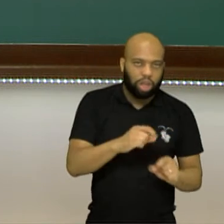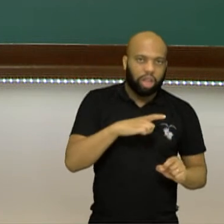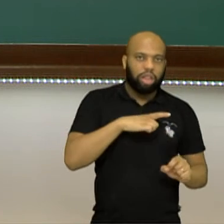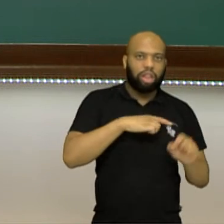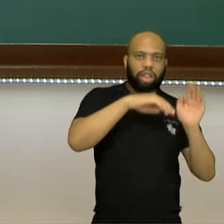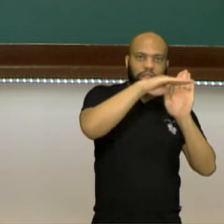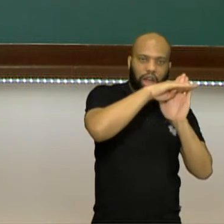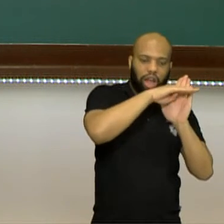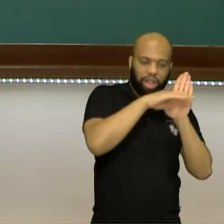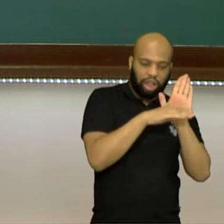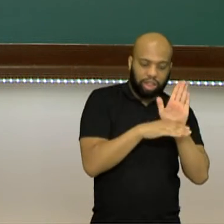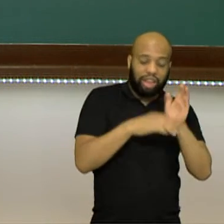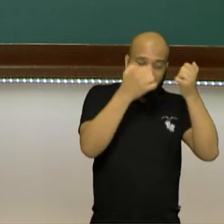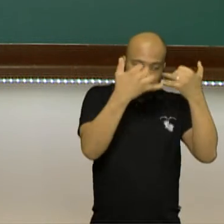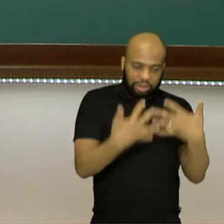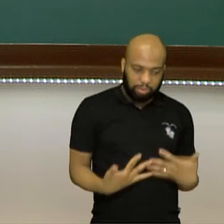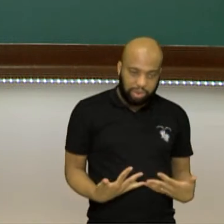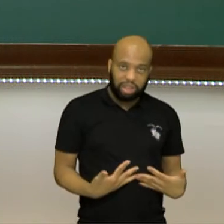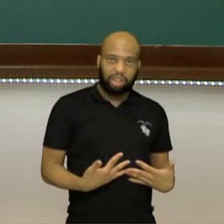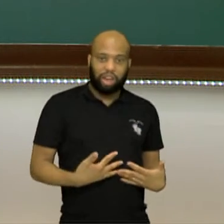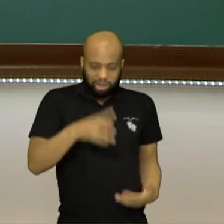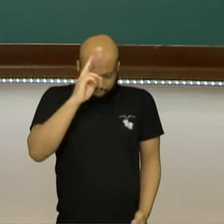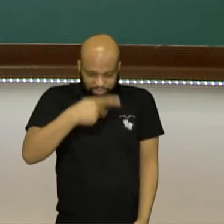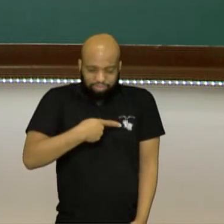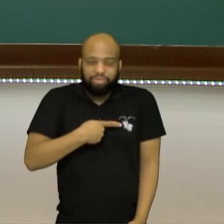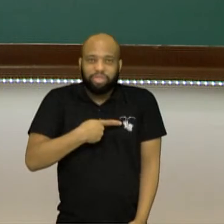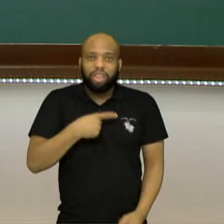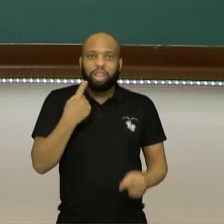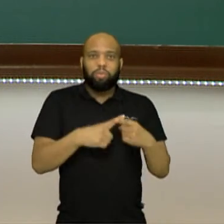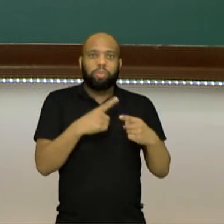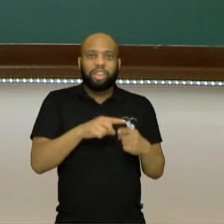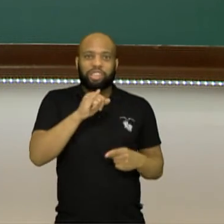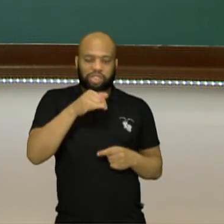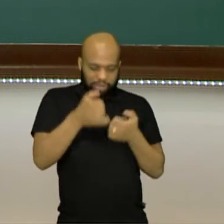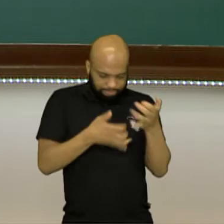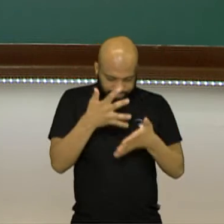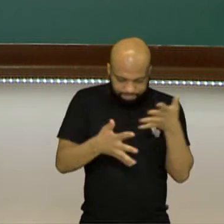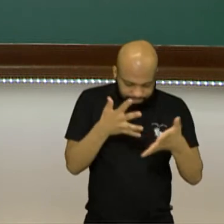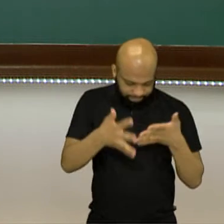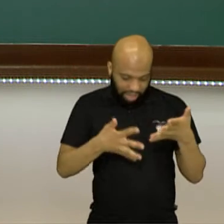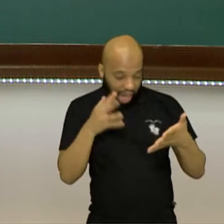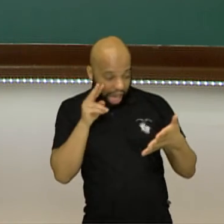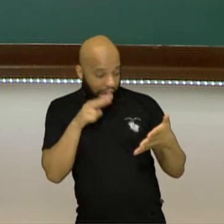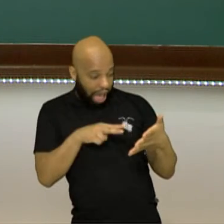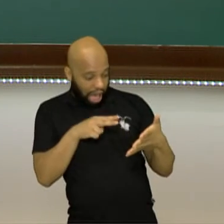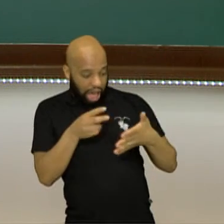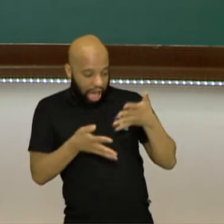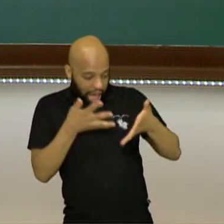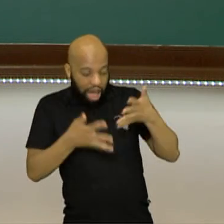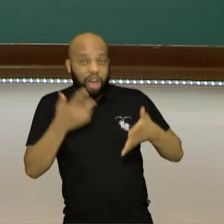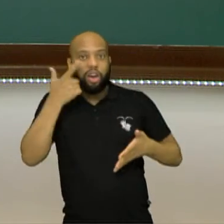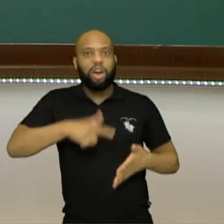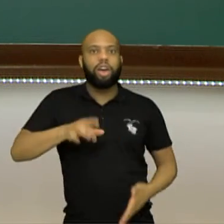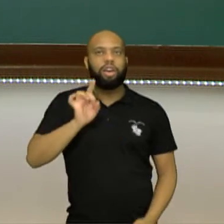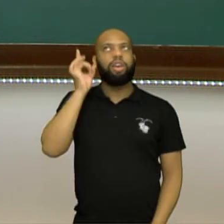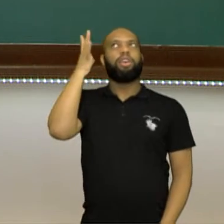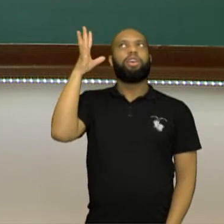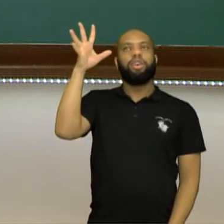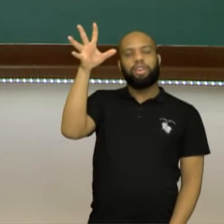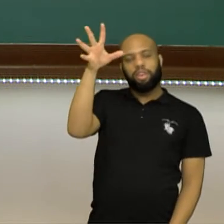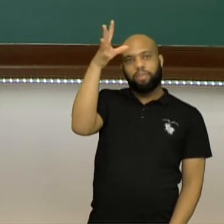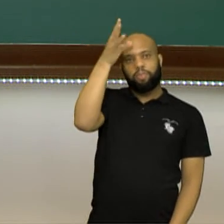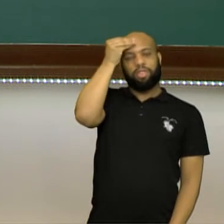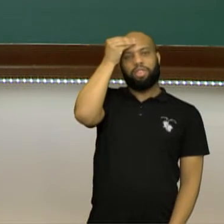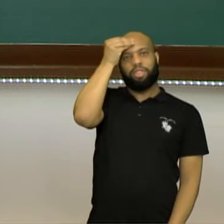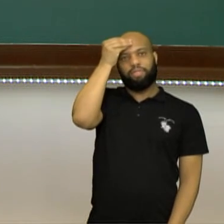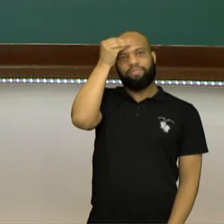explicando para você mesmo, para que você falando, talvez torne isso mais fácil para que você consiga apreender